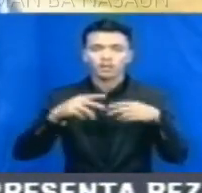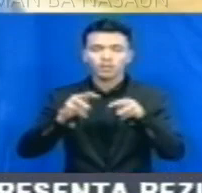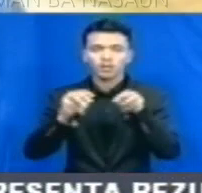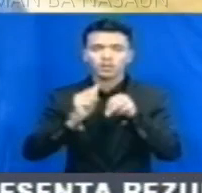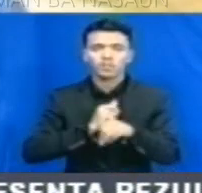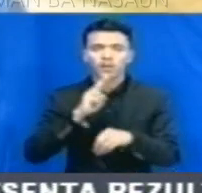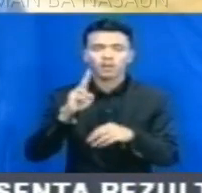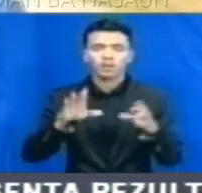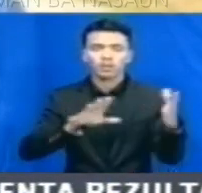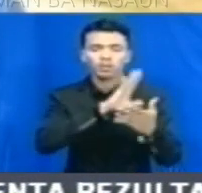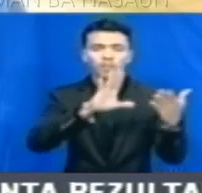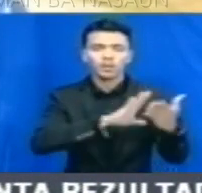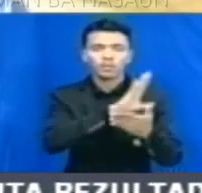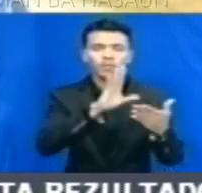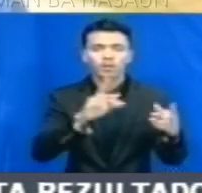comemora ba